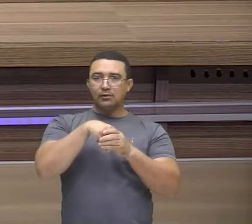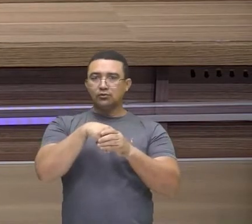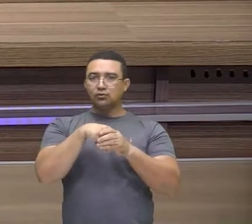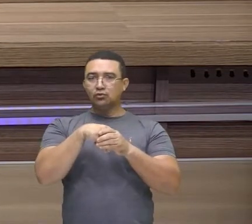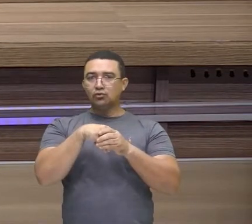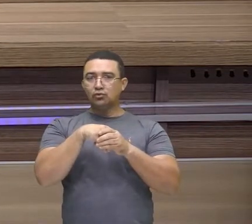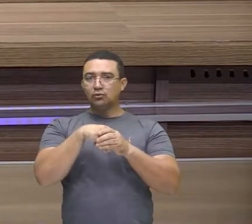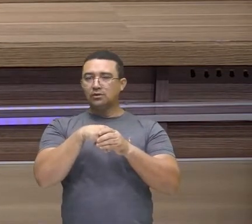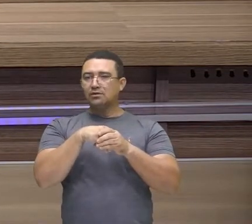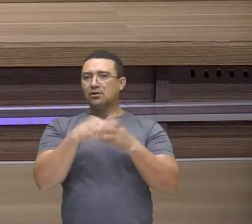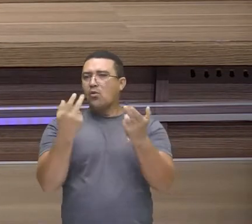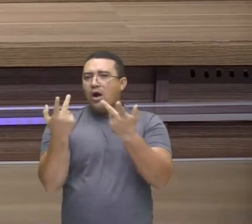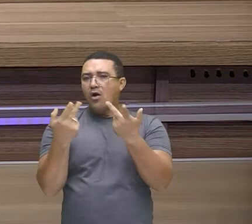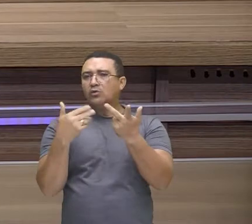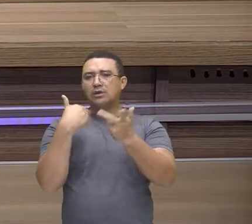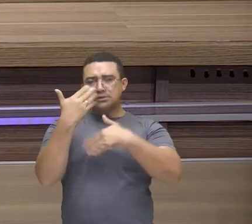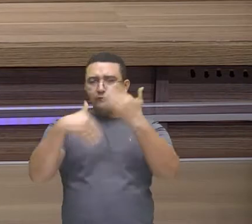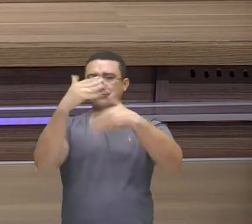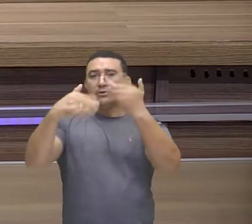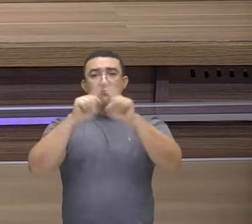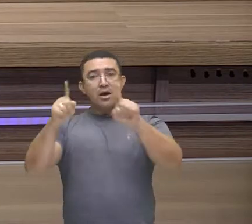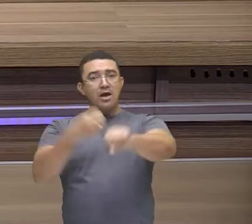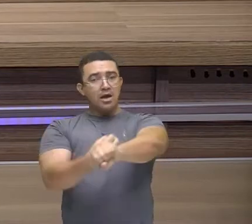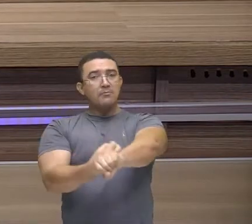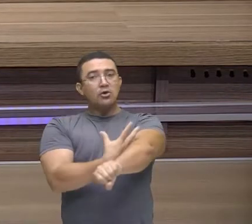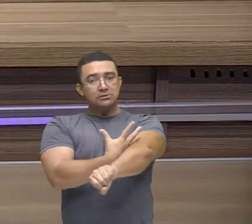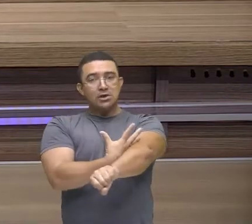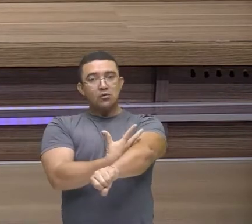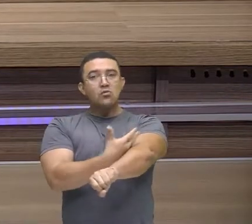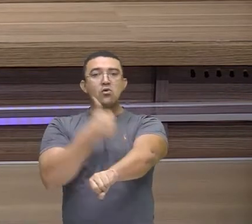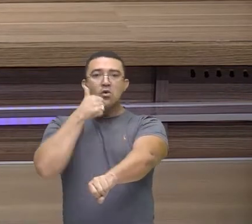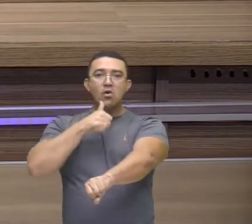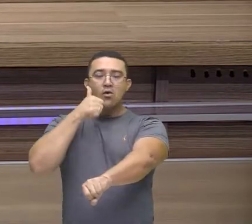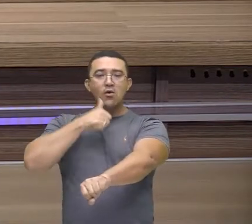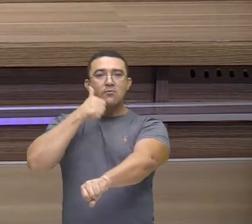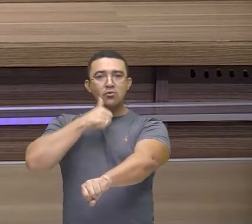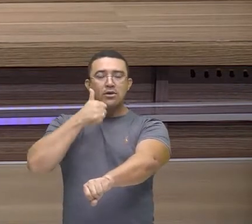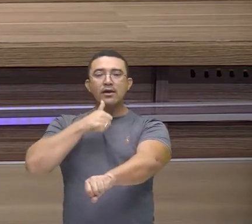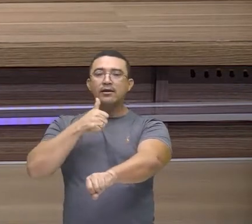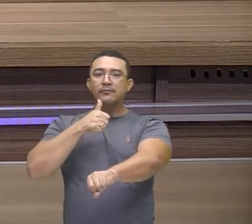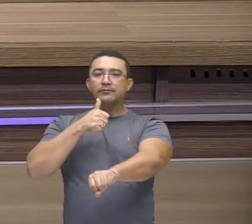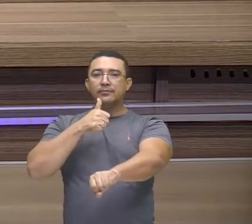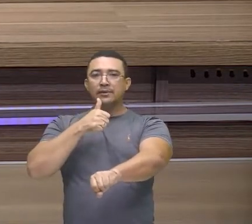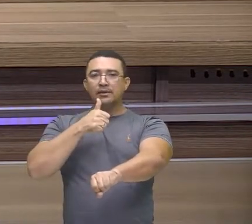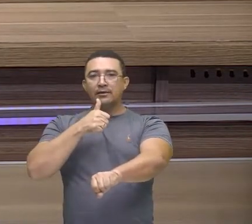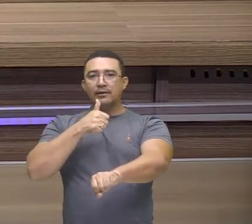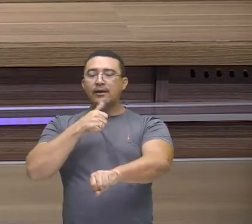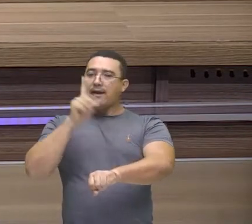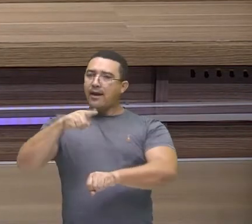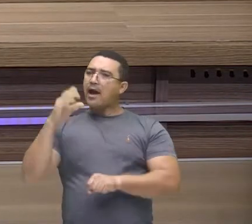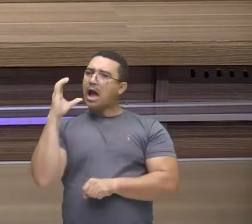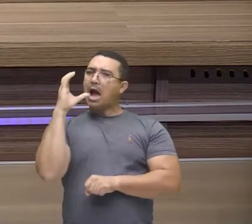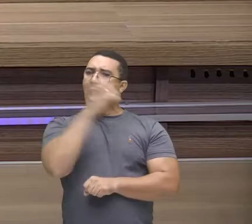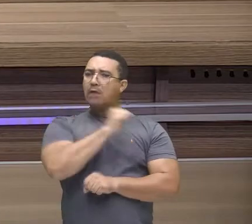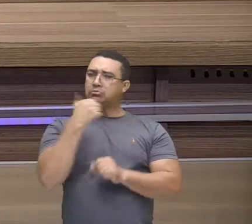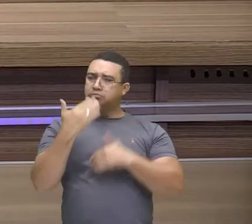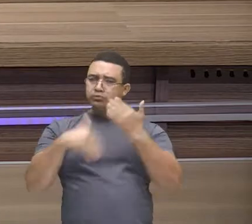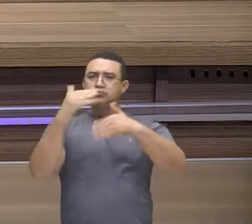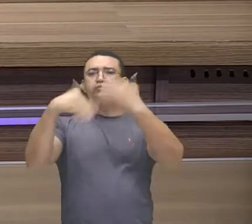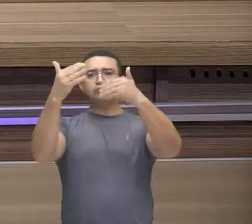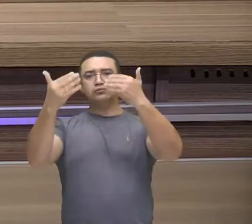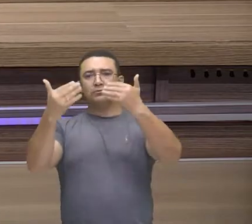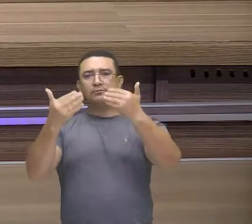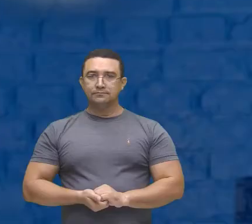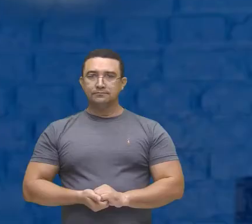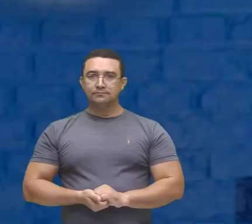mesmo jeito. Agora, emocionalmente, é que as meninas dão essa interpretação, que são bem mais rápidas no desenvolvimento delas do que dos